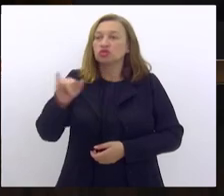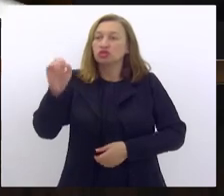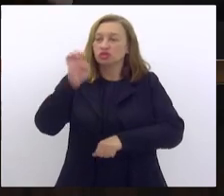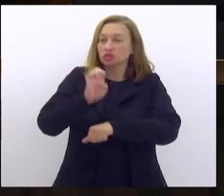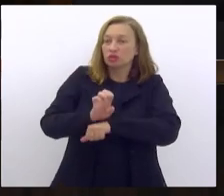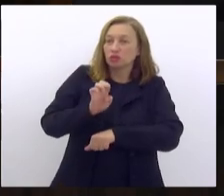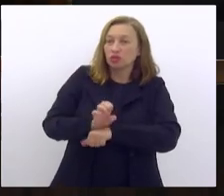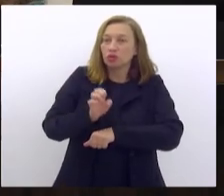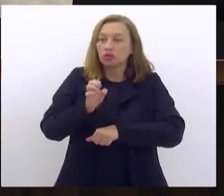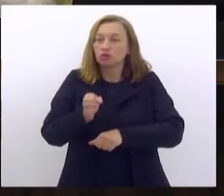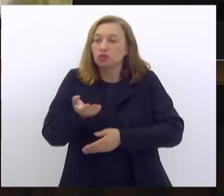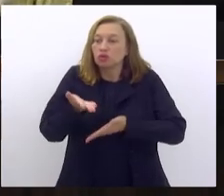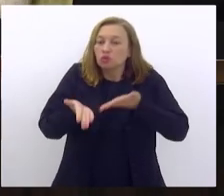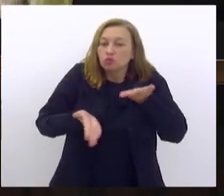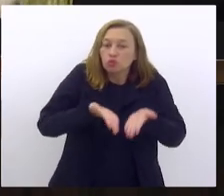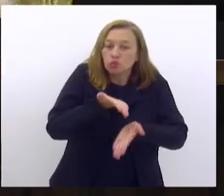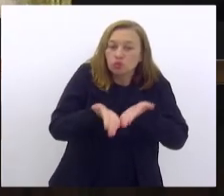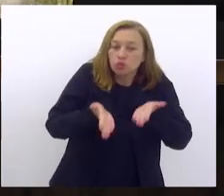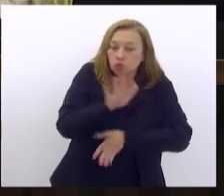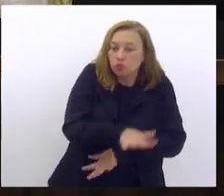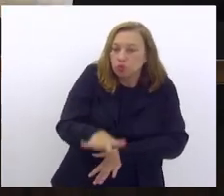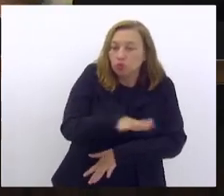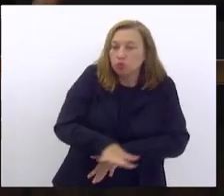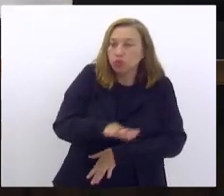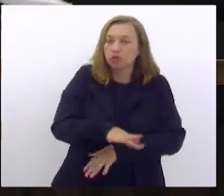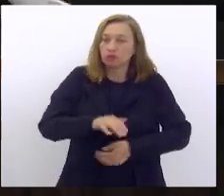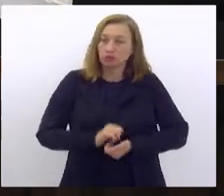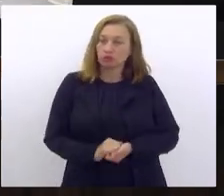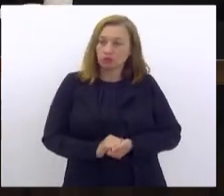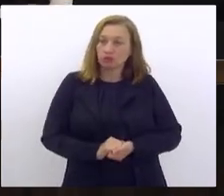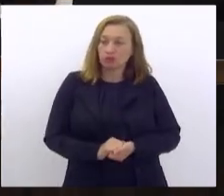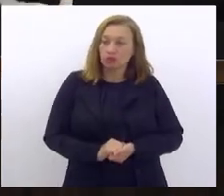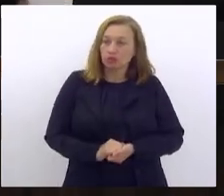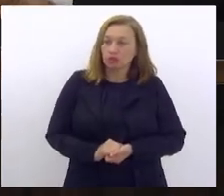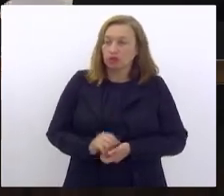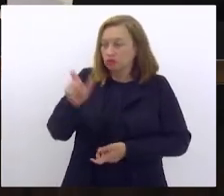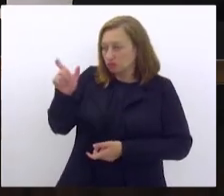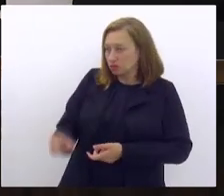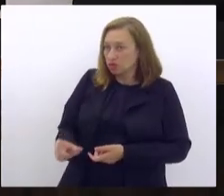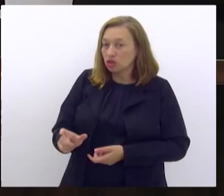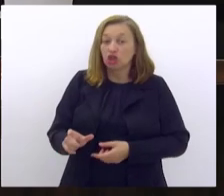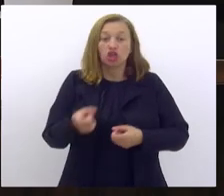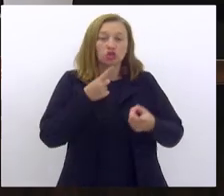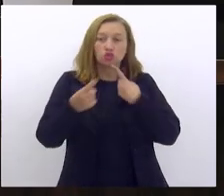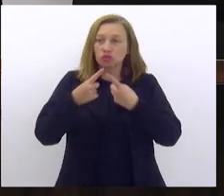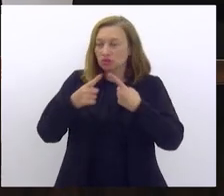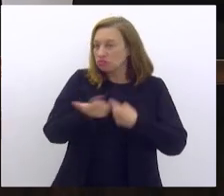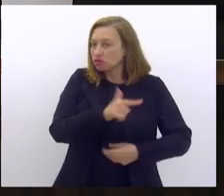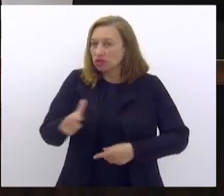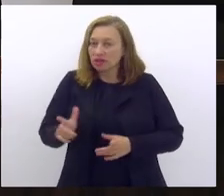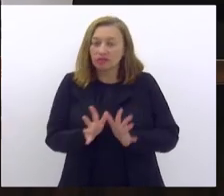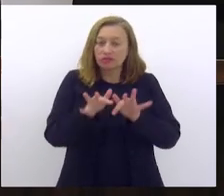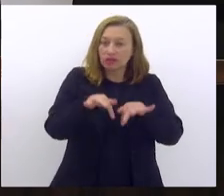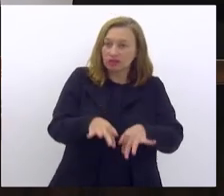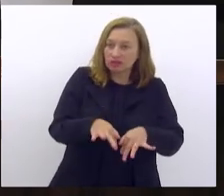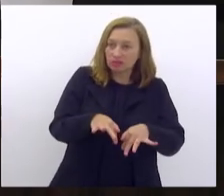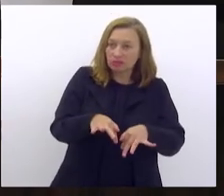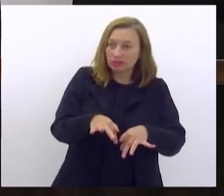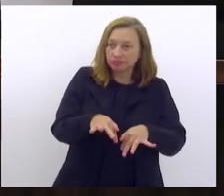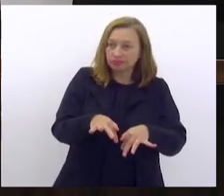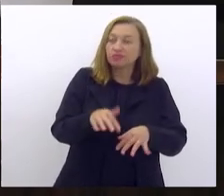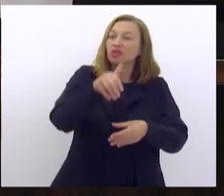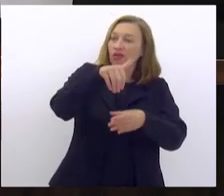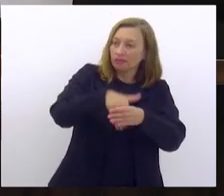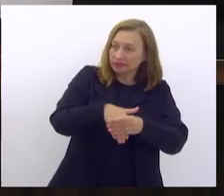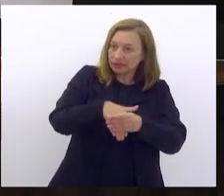do Cuidador Infantil. Em discussão, não havendo quem queira discutir, encerrada a discussão.